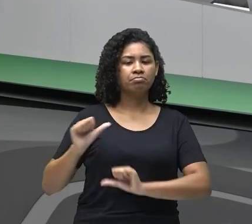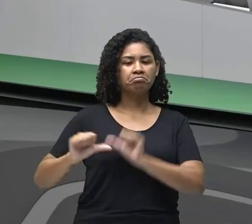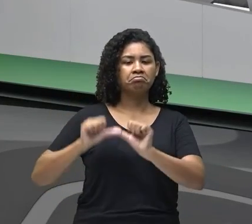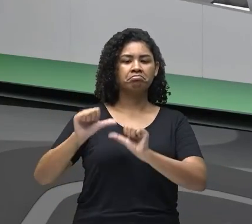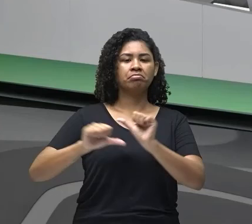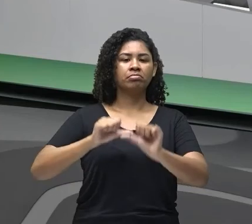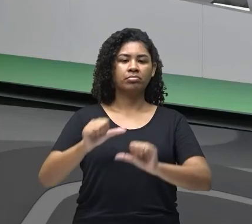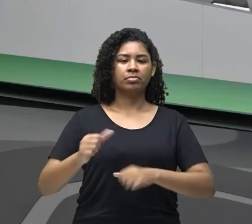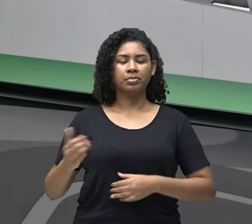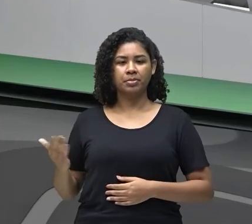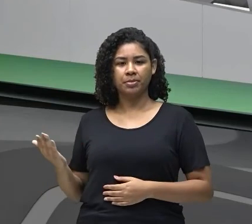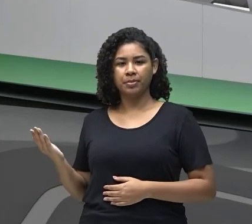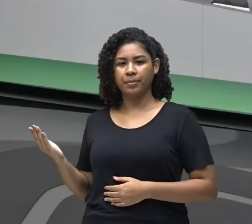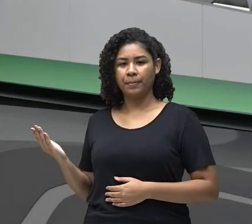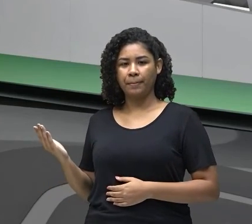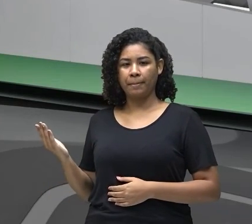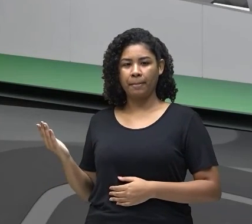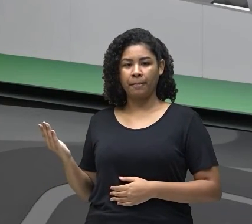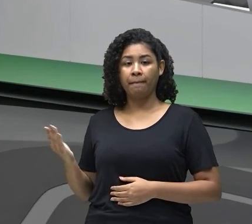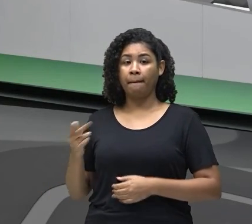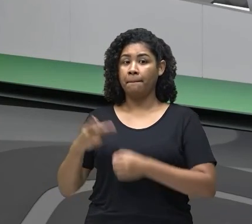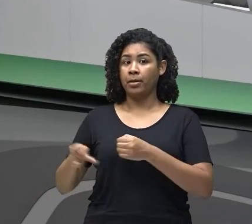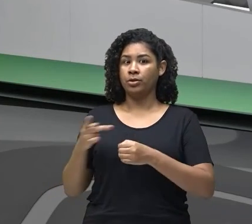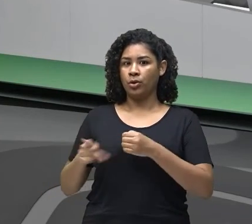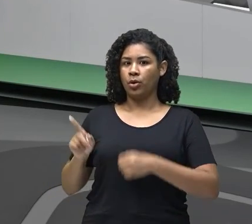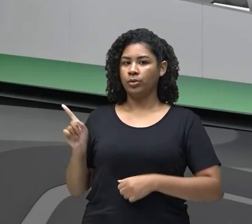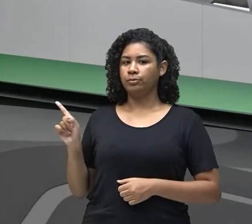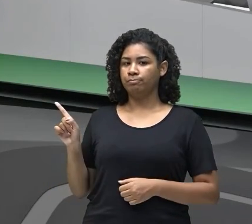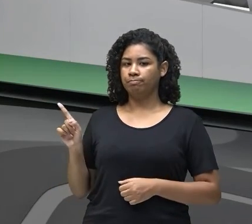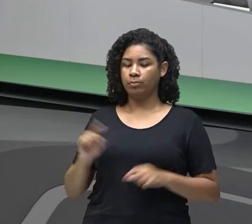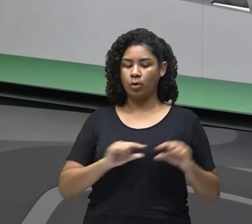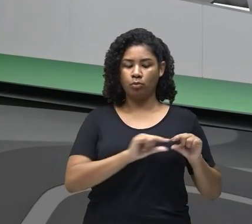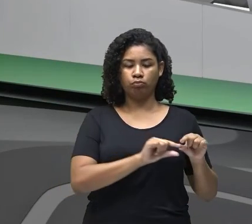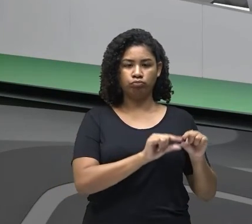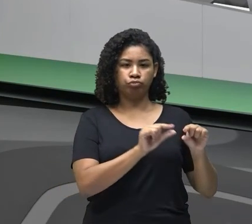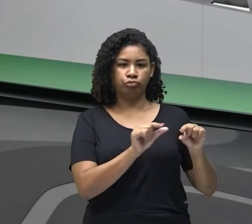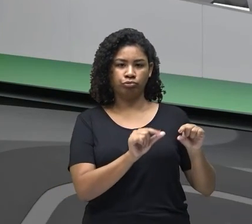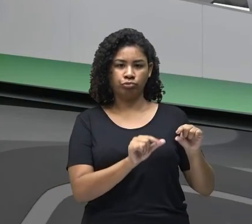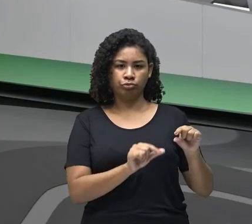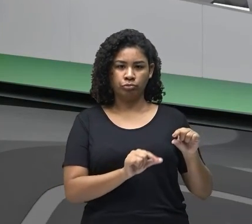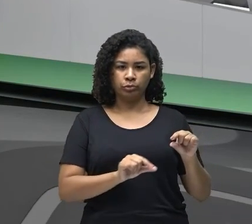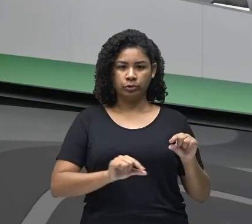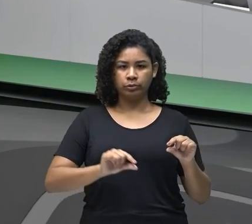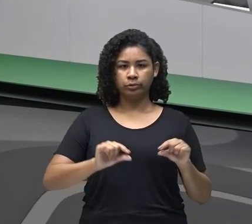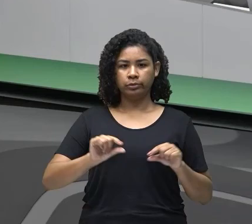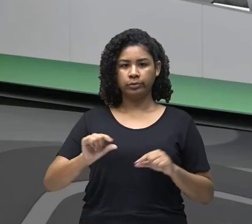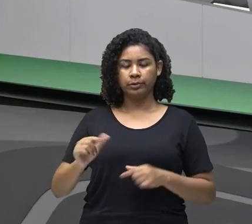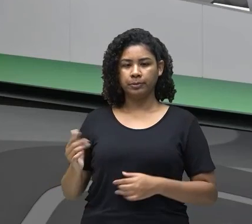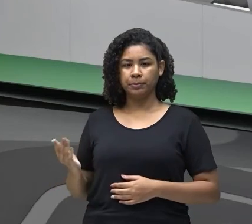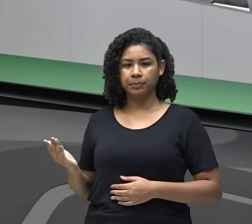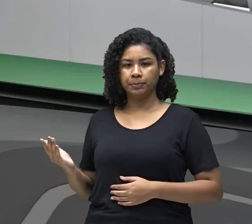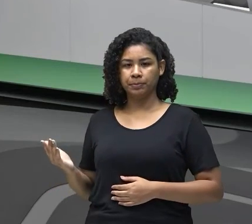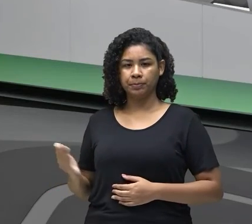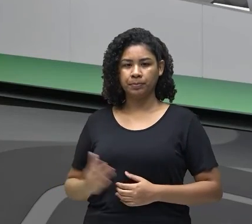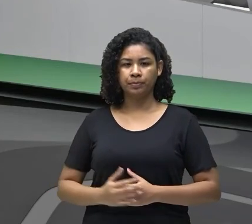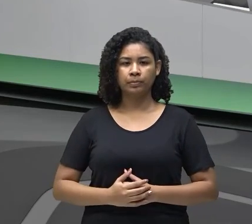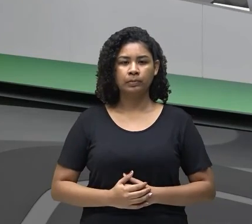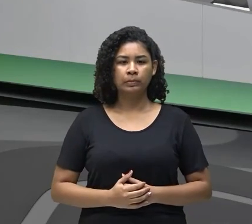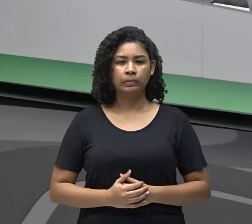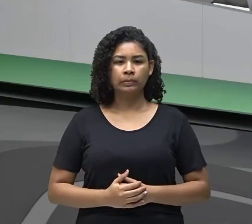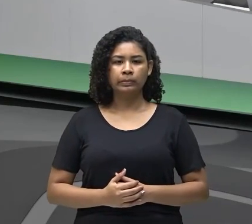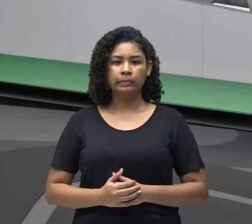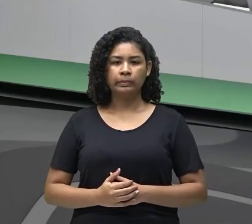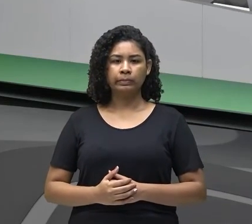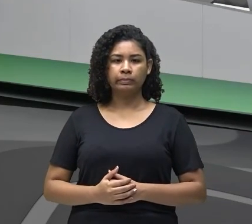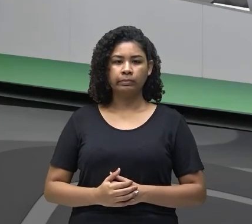Olha só, né, o processo do petróleo, onde ele vai entrar ali nessa camada, né, nessa